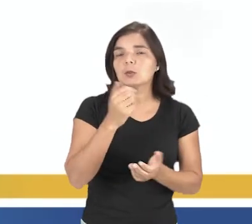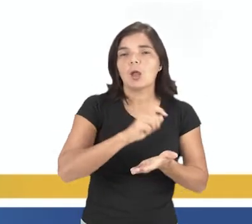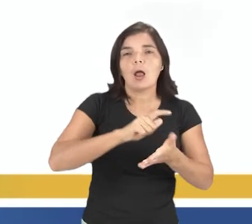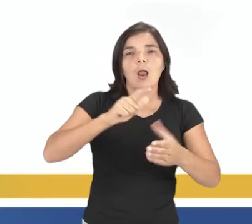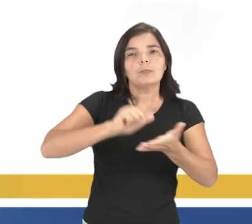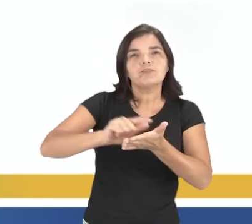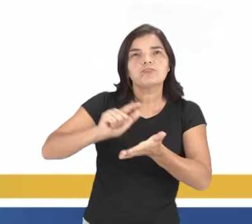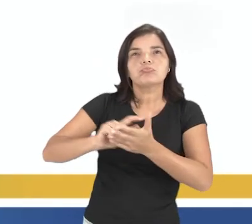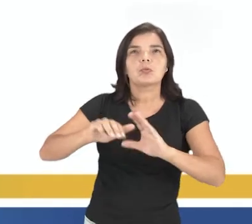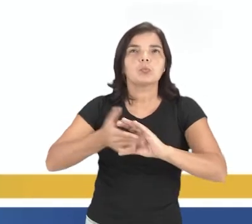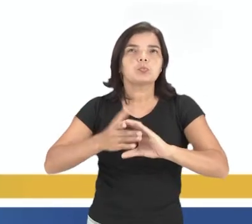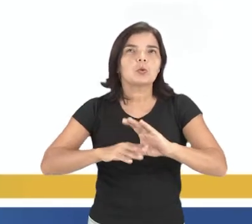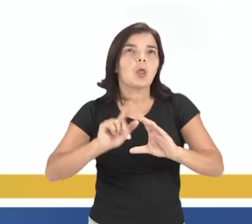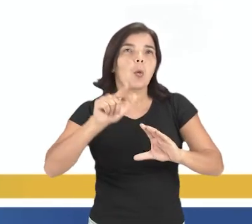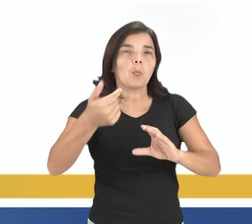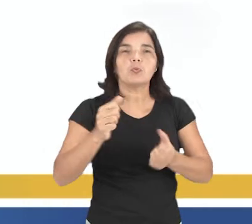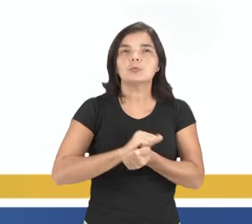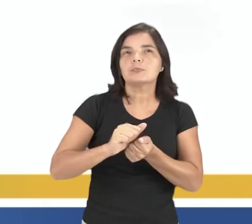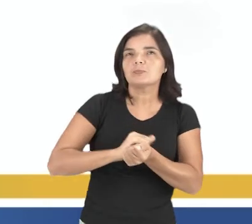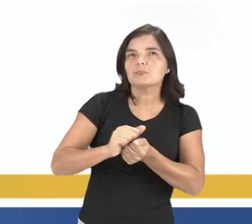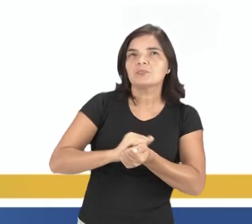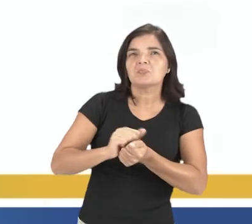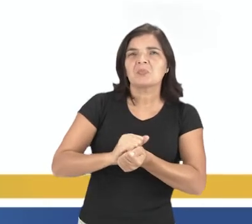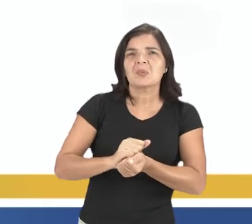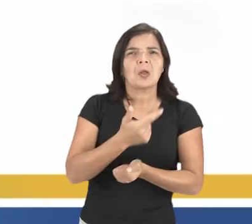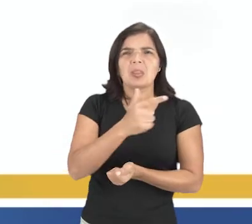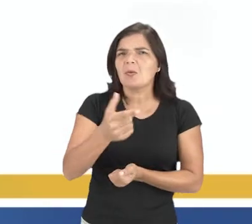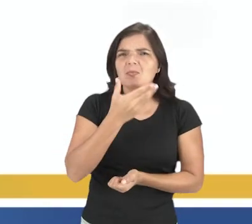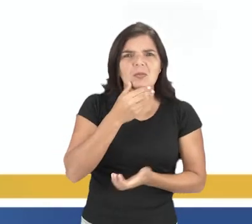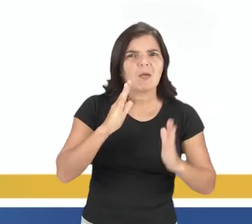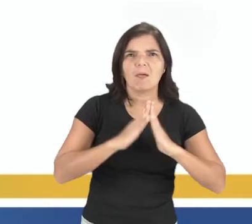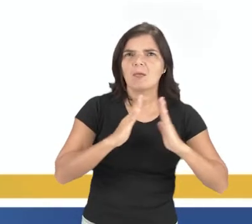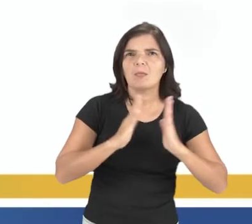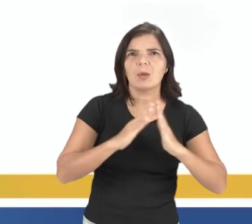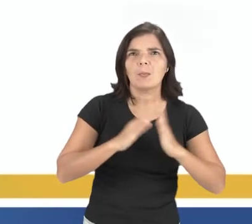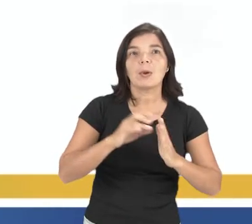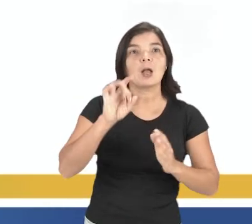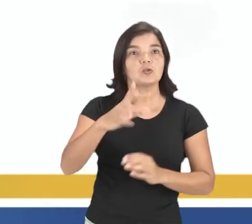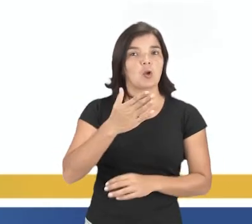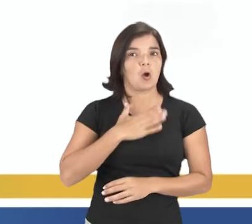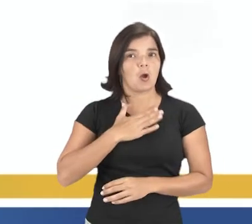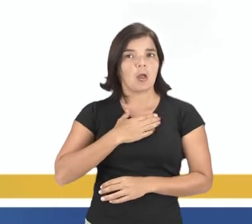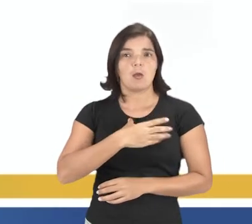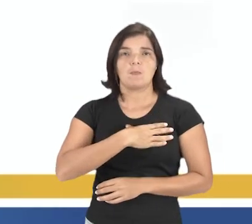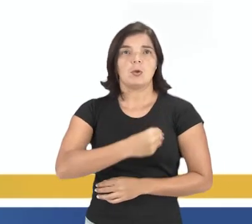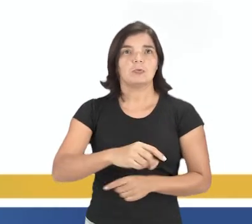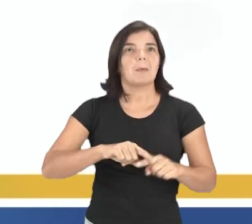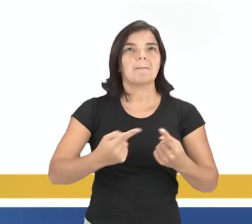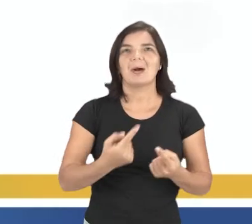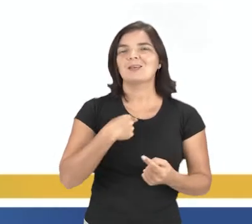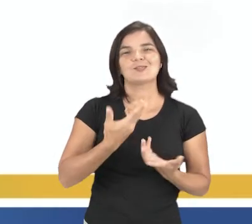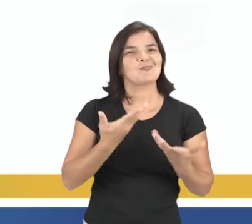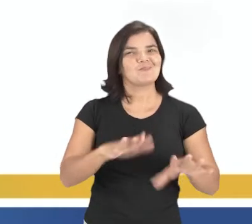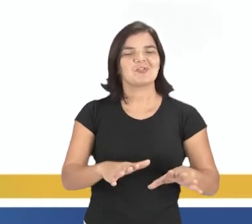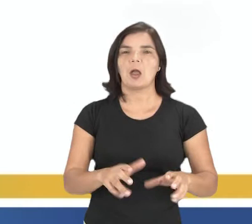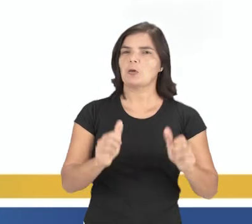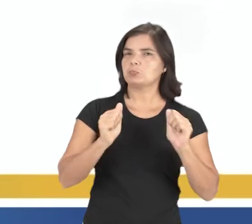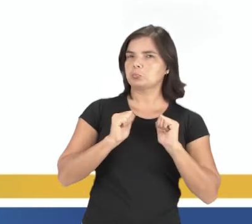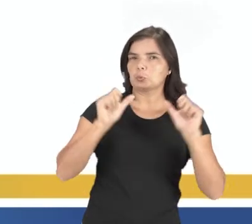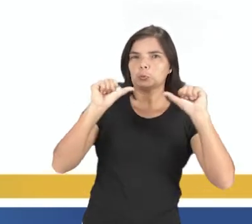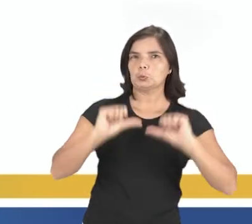lavei os utensílios. Depois fui lavar roupas. Eu não tenho homem em casa. É só eu e meus filhos, mas eu não pretendo